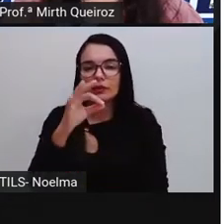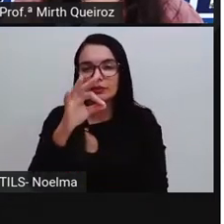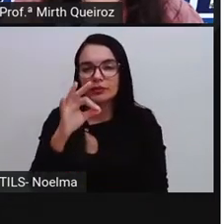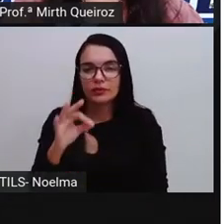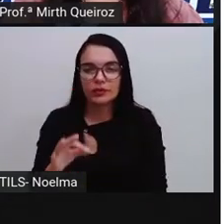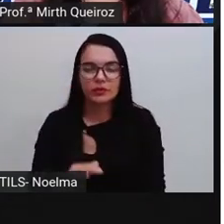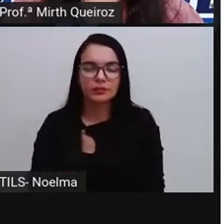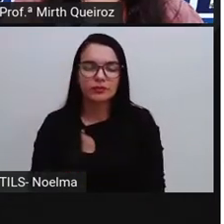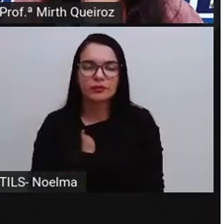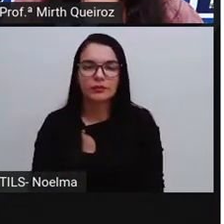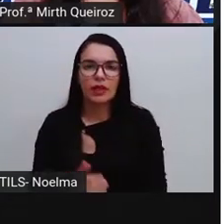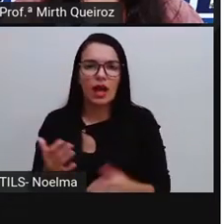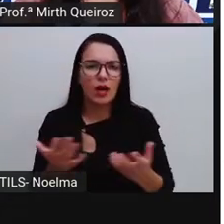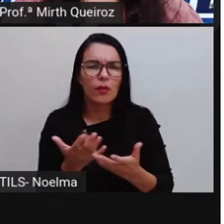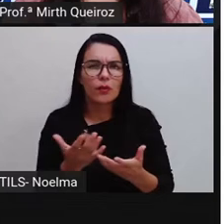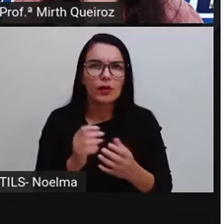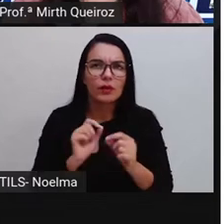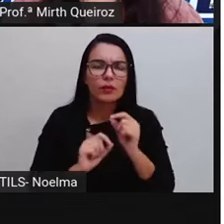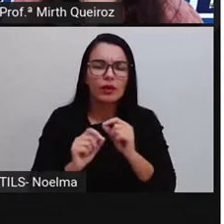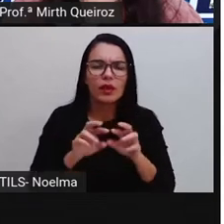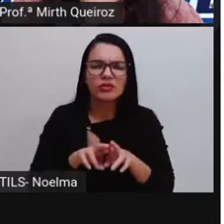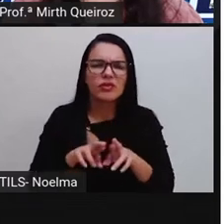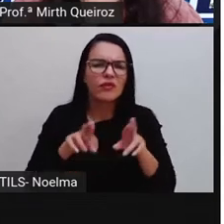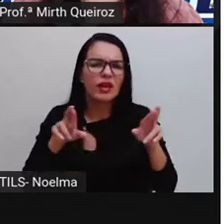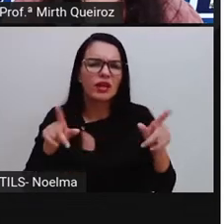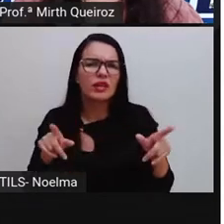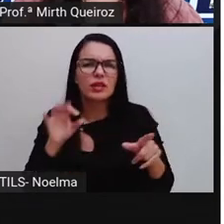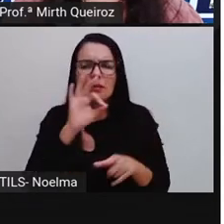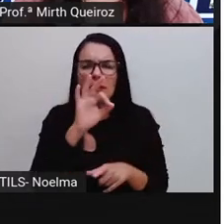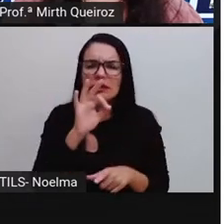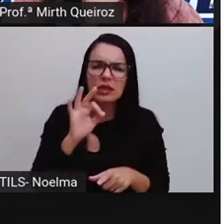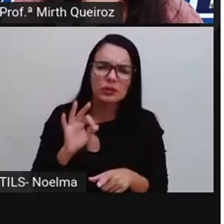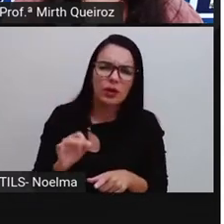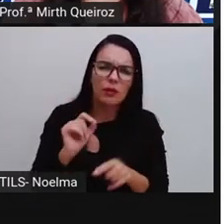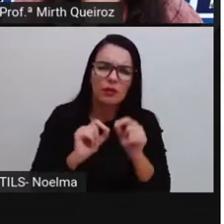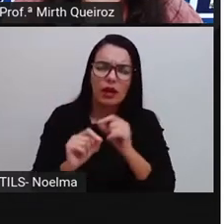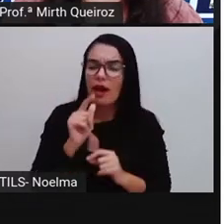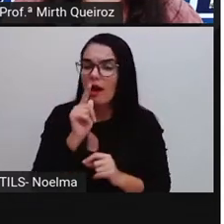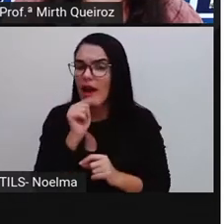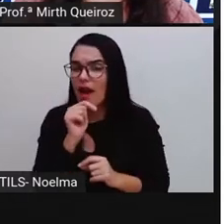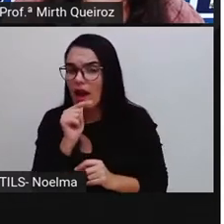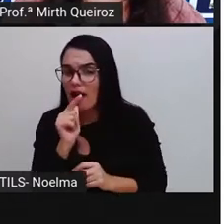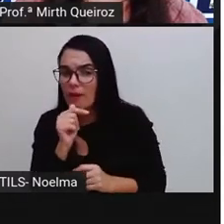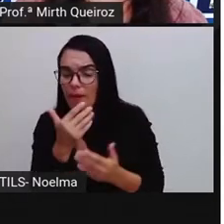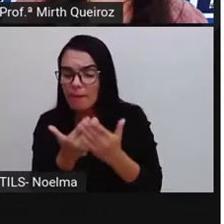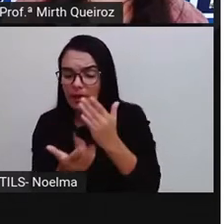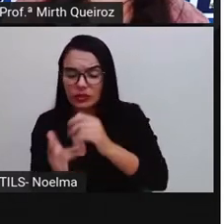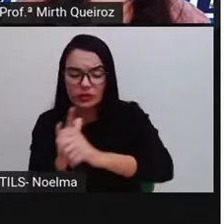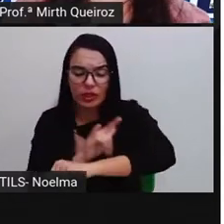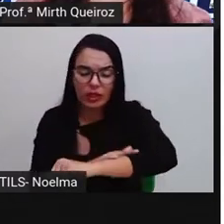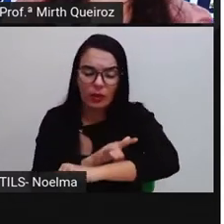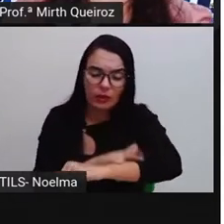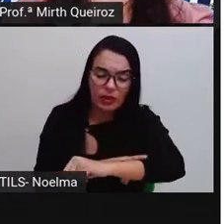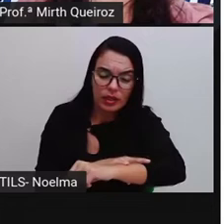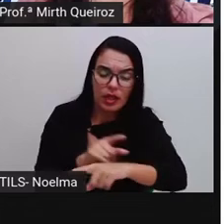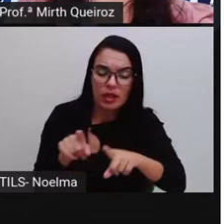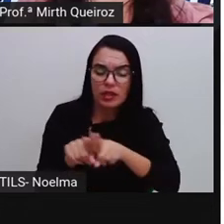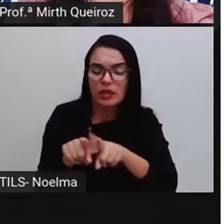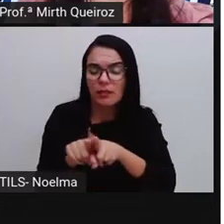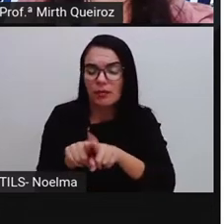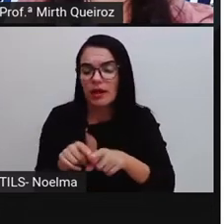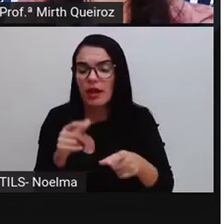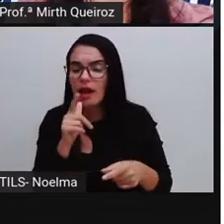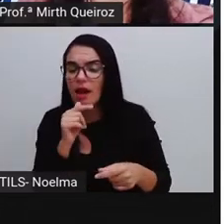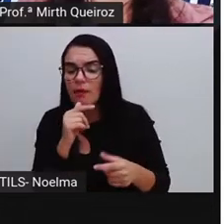a diferença percentual entre a água perdida na urina e a água perdida no